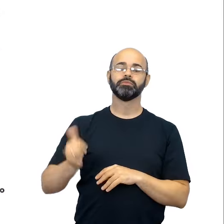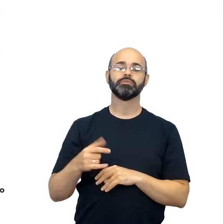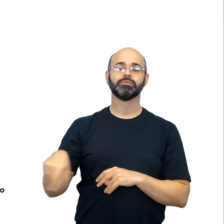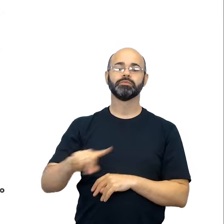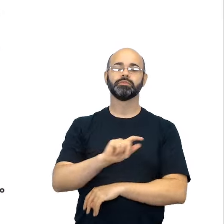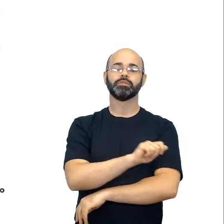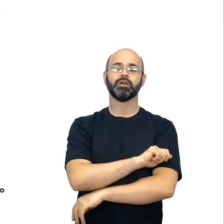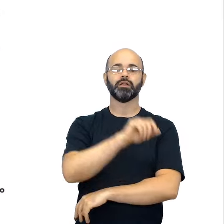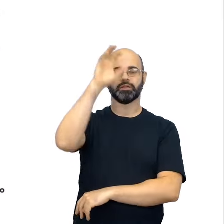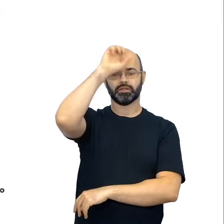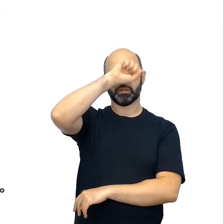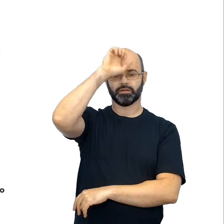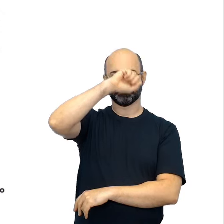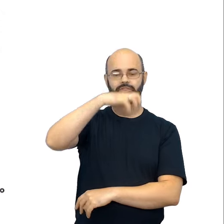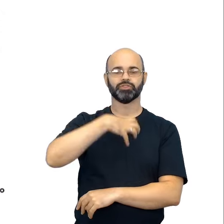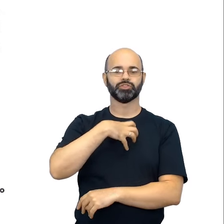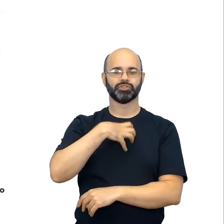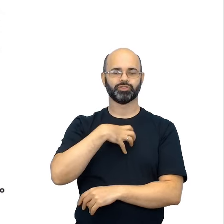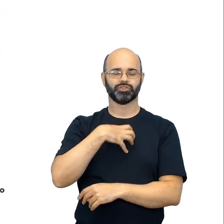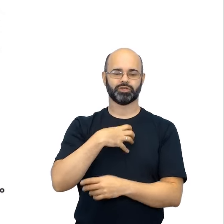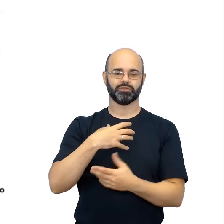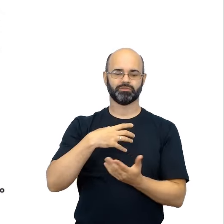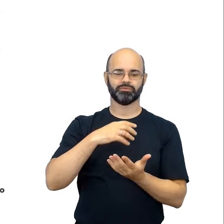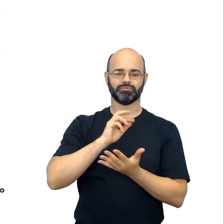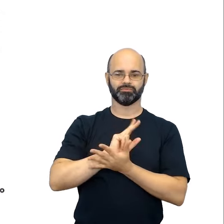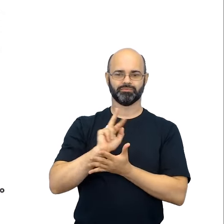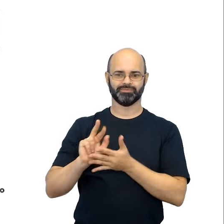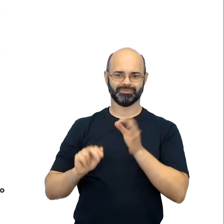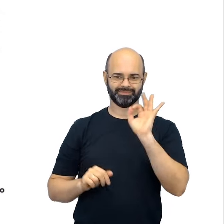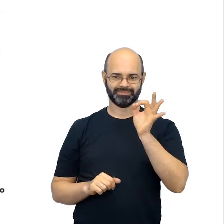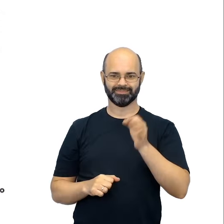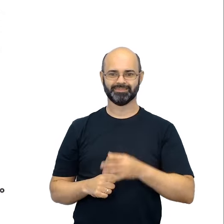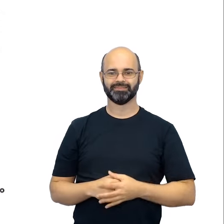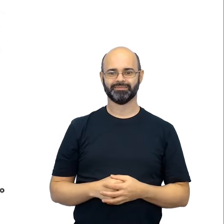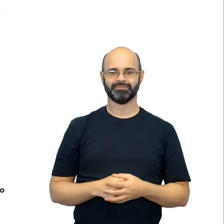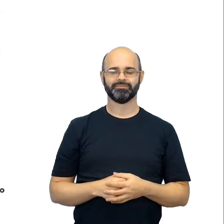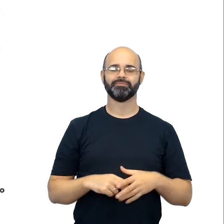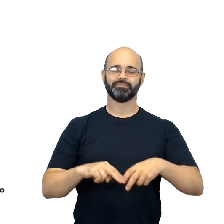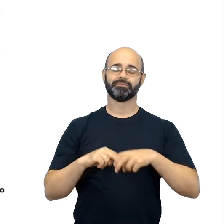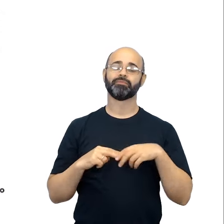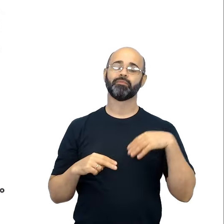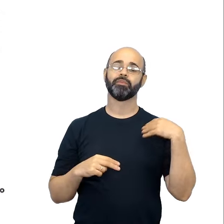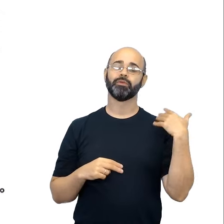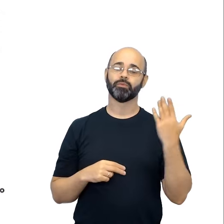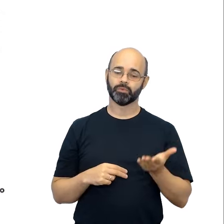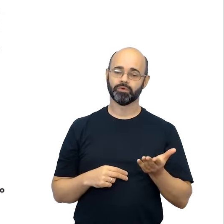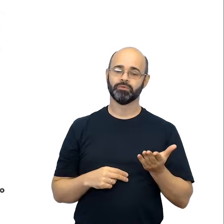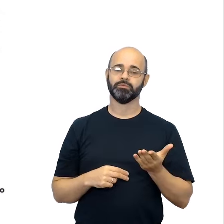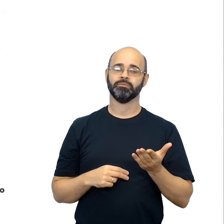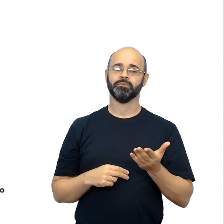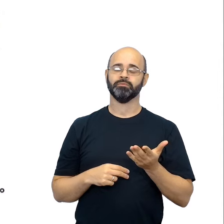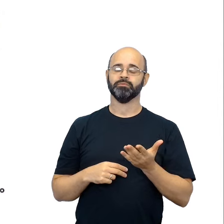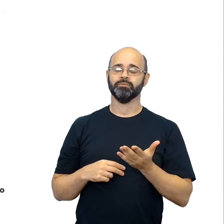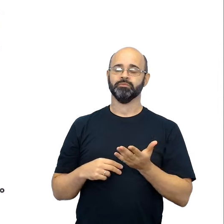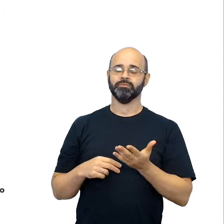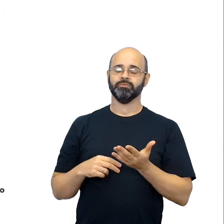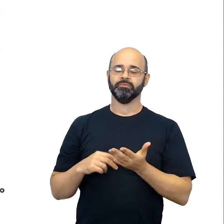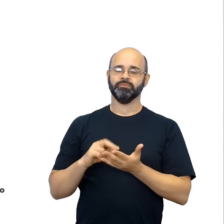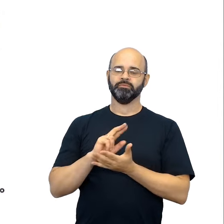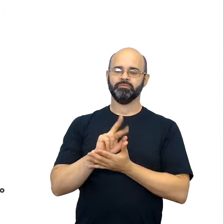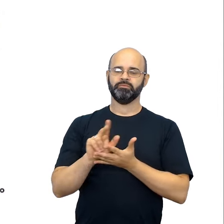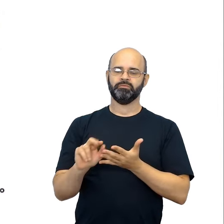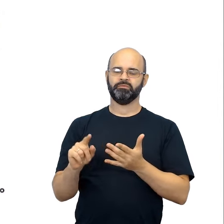estudantes, então, diferentes aprendizagens, certo? Então, é nesse sentido que, ao apontarmos para vocês aí os multiletramentos e